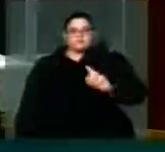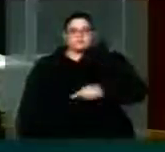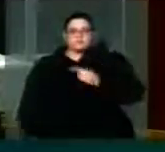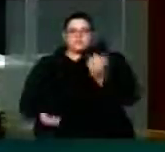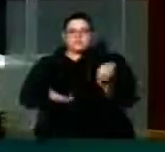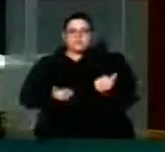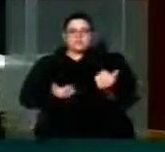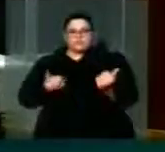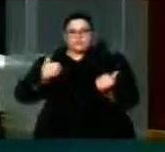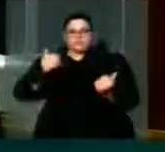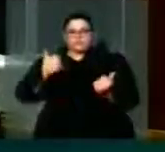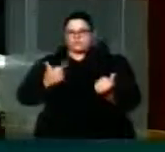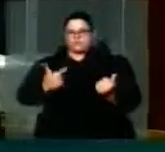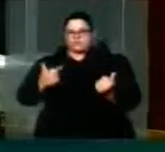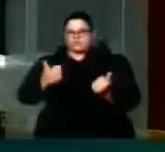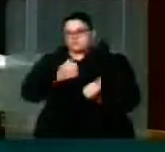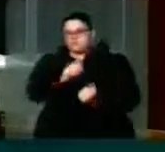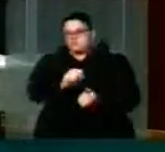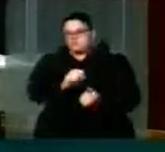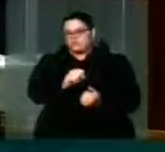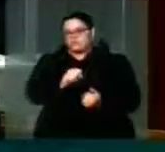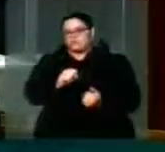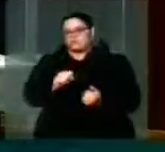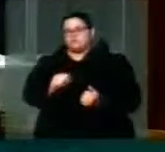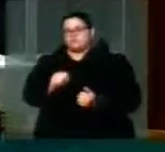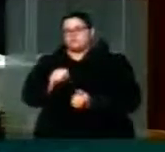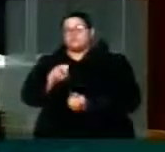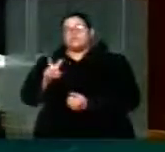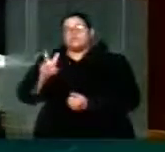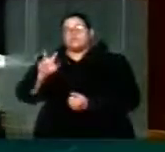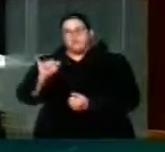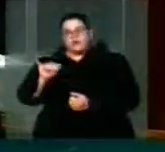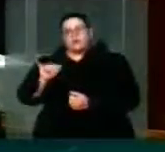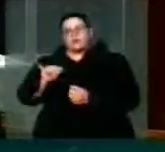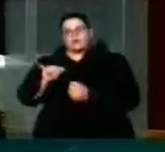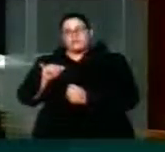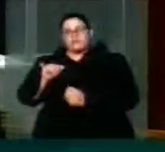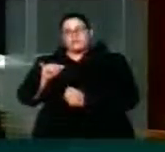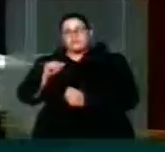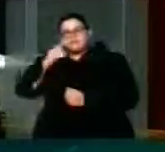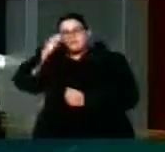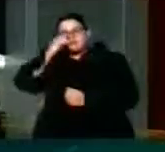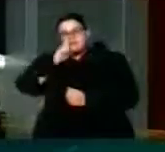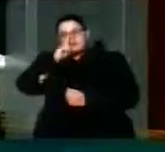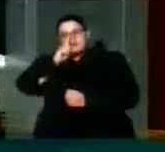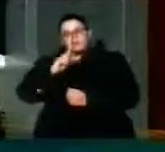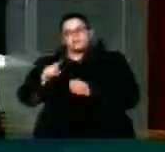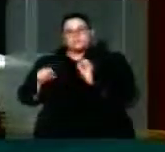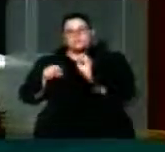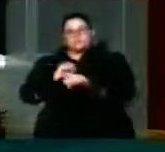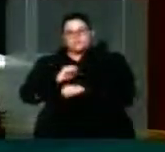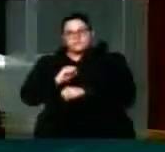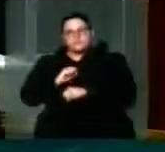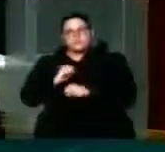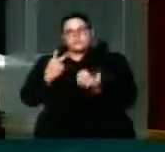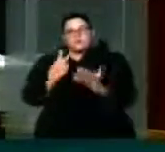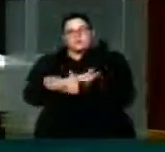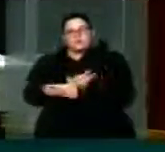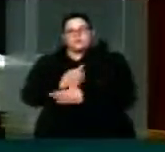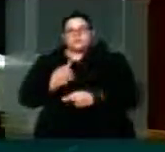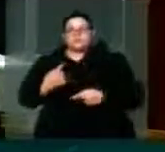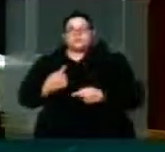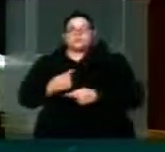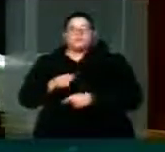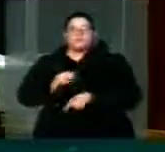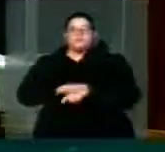entre 12 e 18 anos correm risco de serem assassinados nos municípios brasileiros com mais